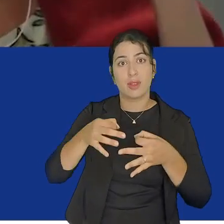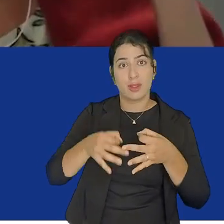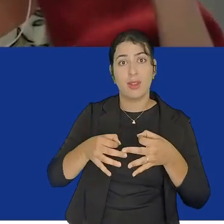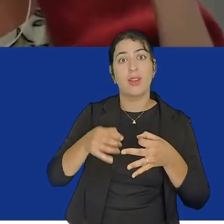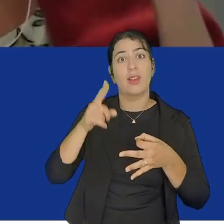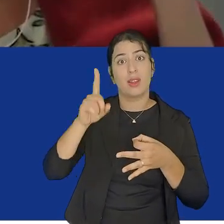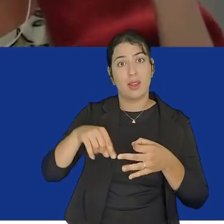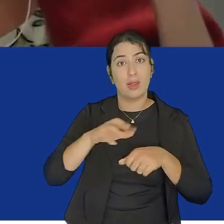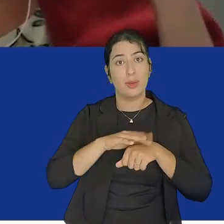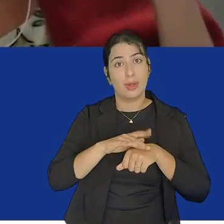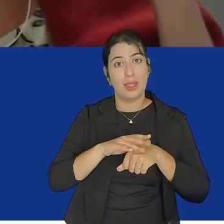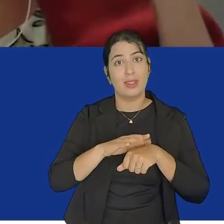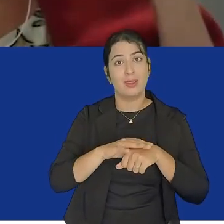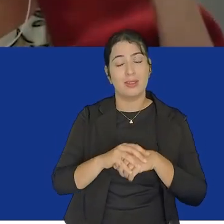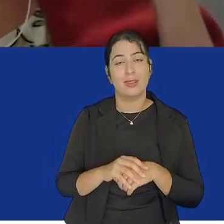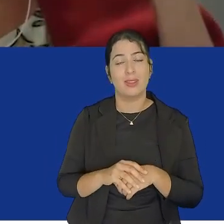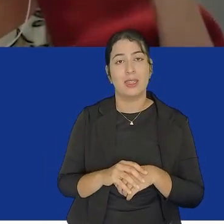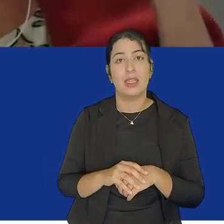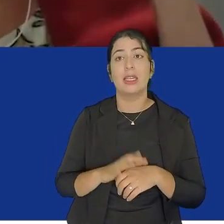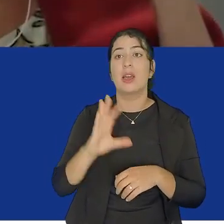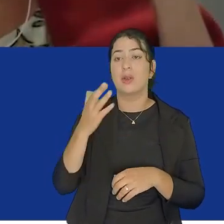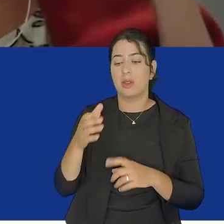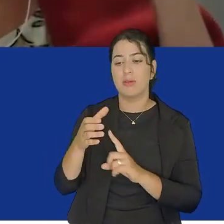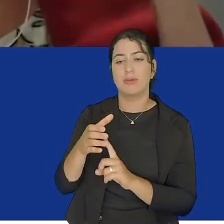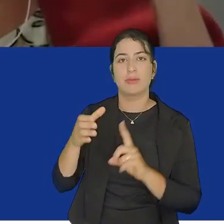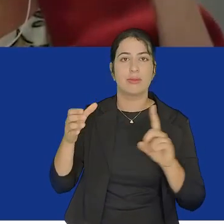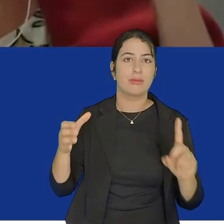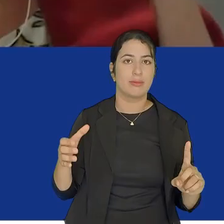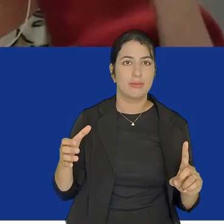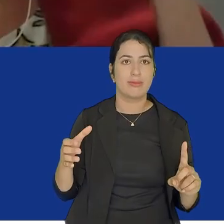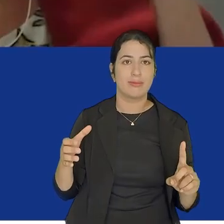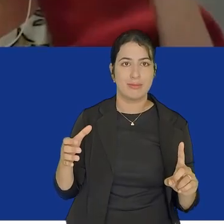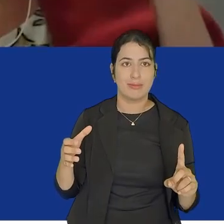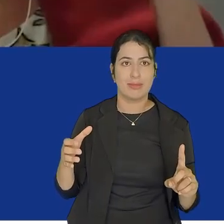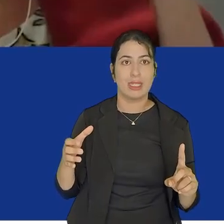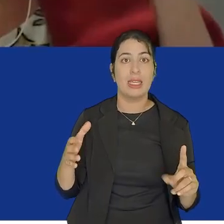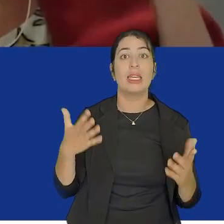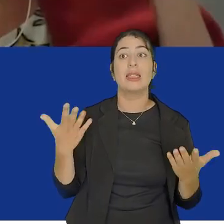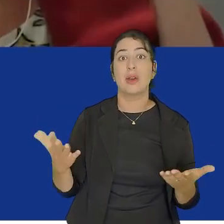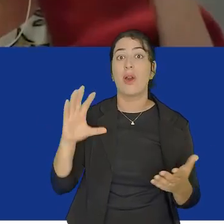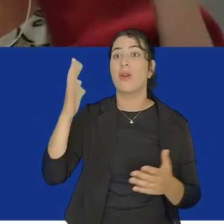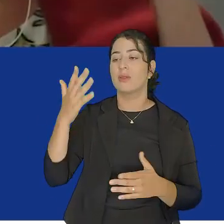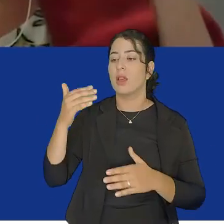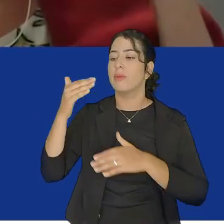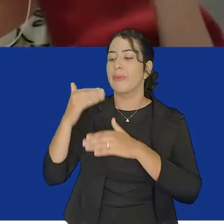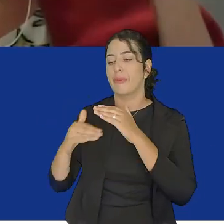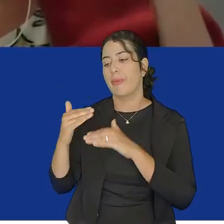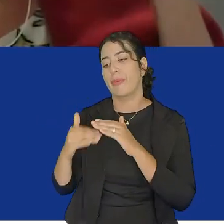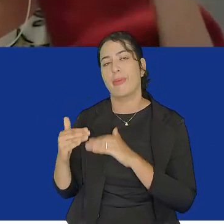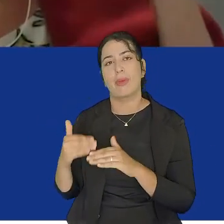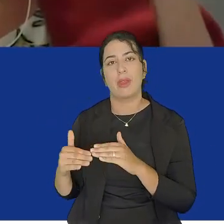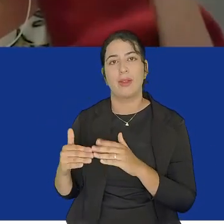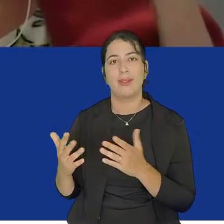principais causas de afastamento do trabalho, de dias perdidos, portanto, de produtividade, de dano às pessoas, de